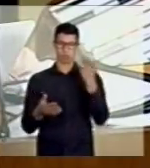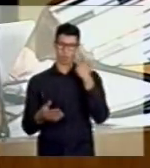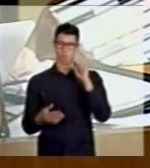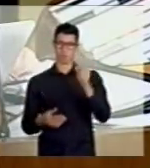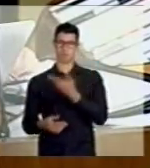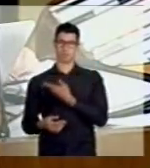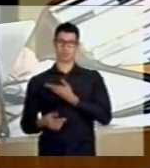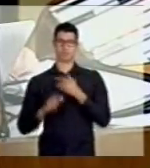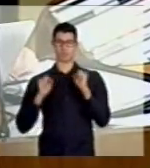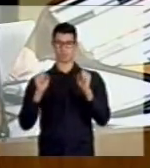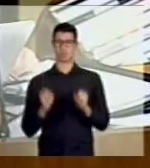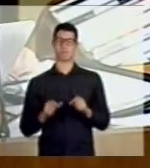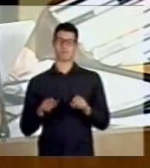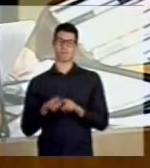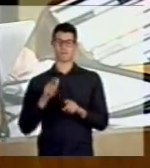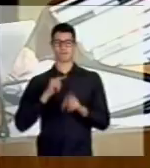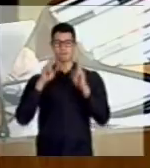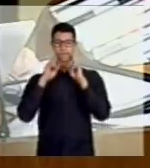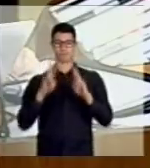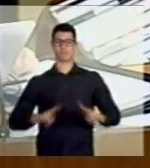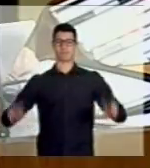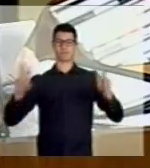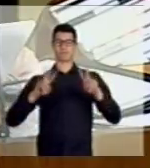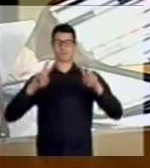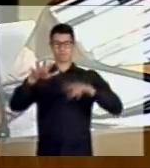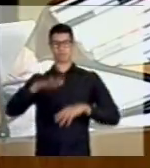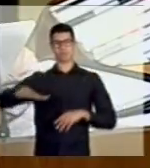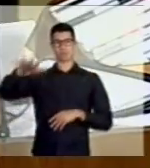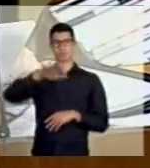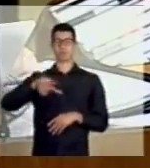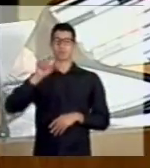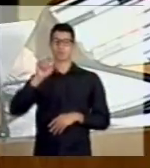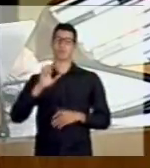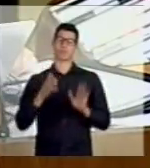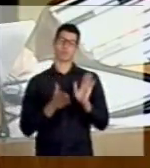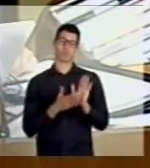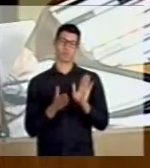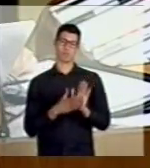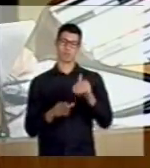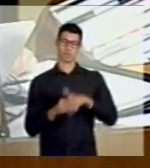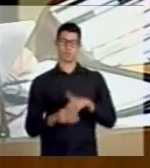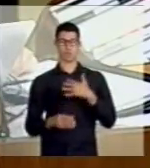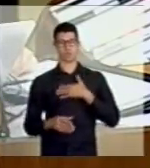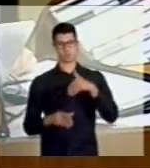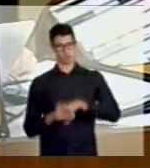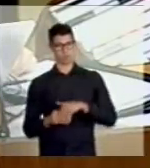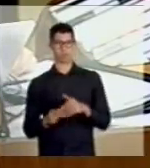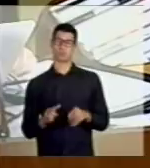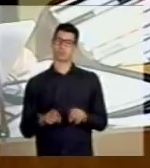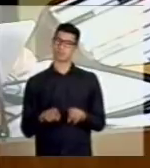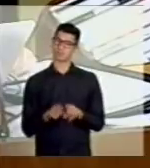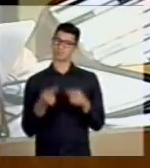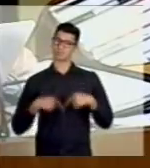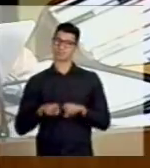os colegas pudessem talvez ter uma visão mais abrangente daquilo que se trata no voto.